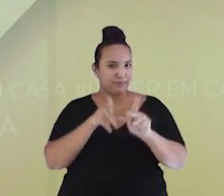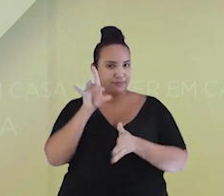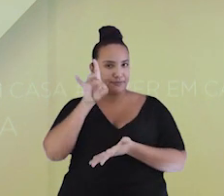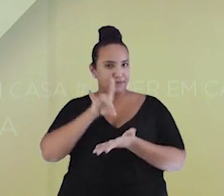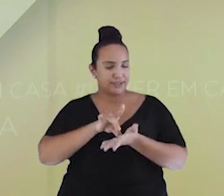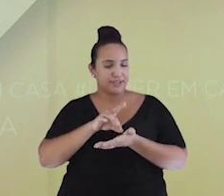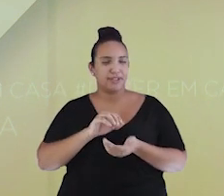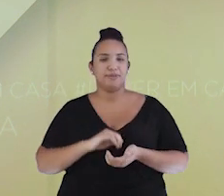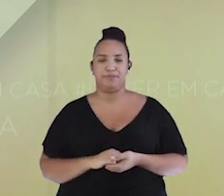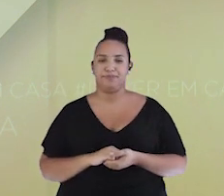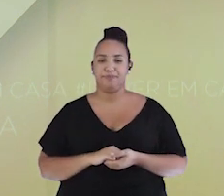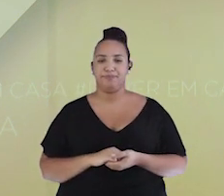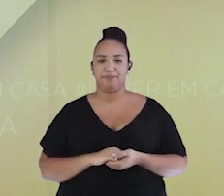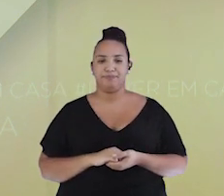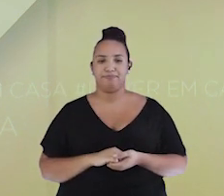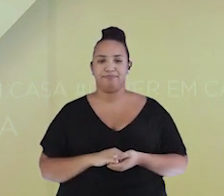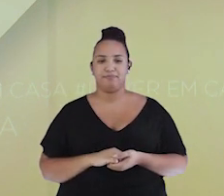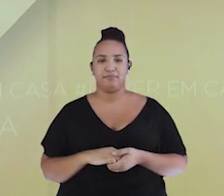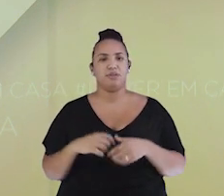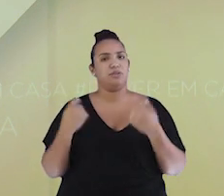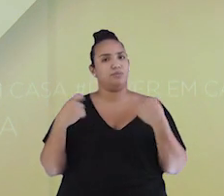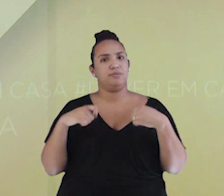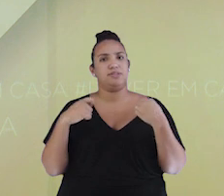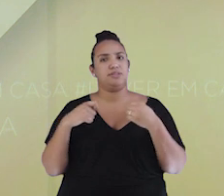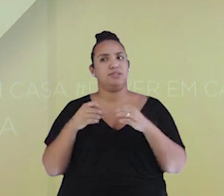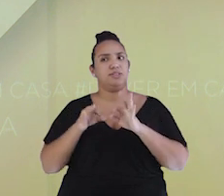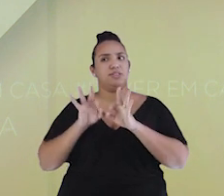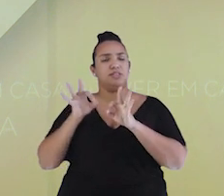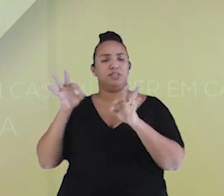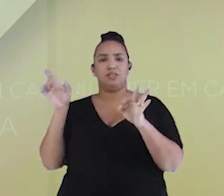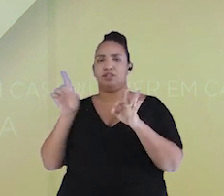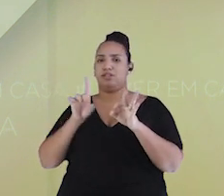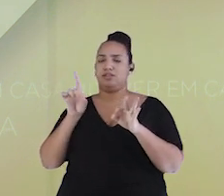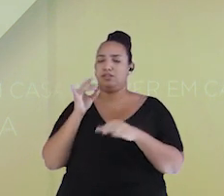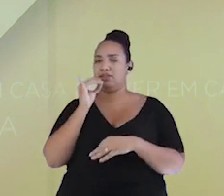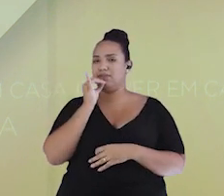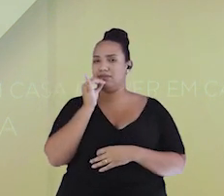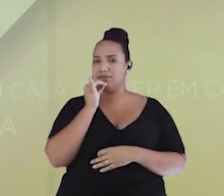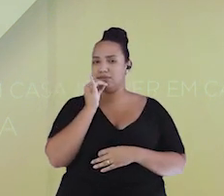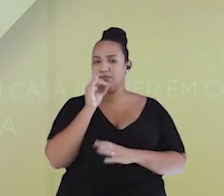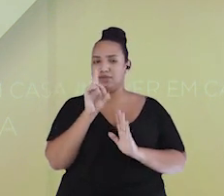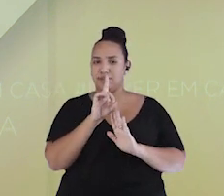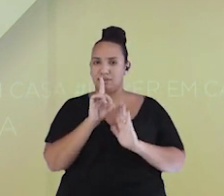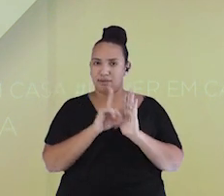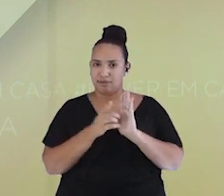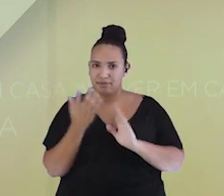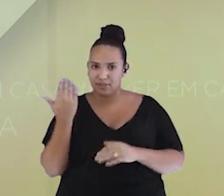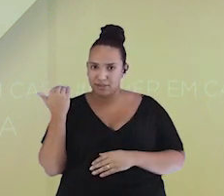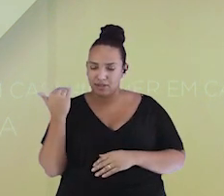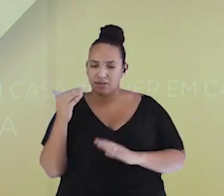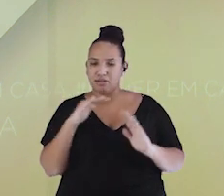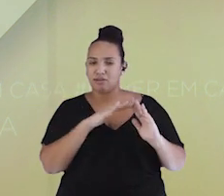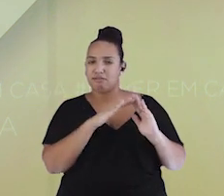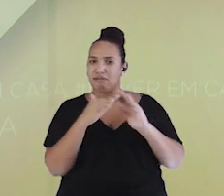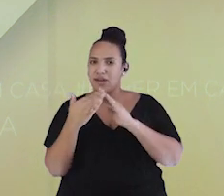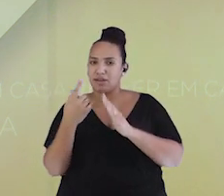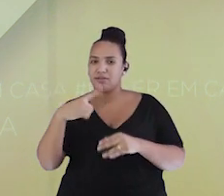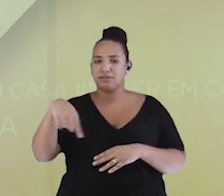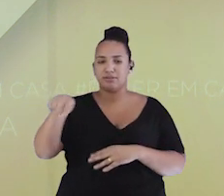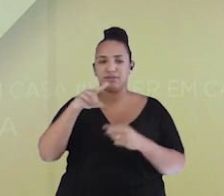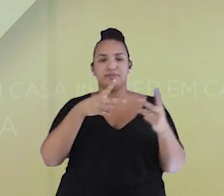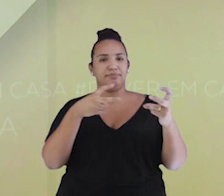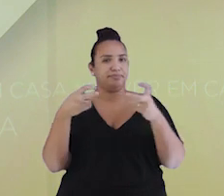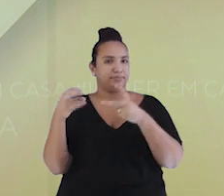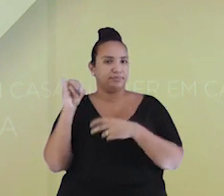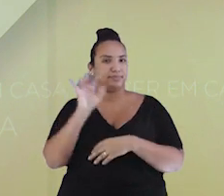moradia. Lembra dos povos originários? Aliás, nem precisa ir tão longe no tempo. Há algumas décadas,